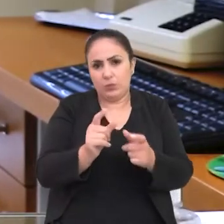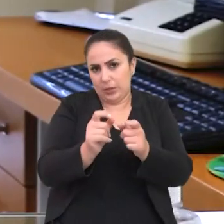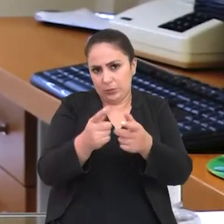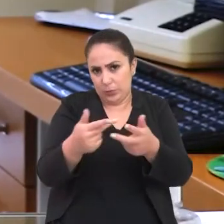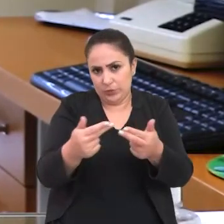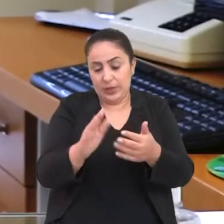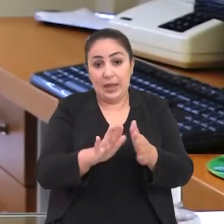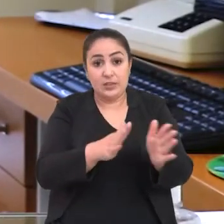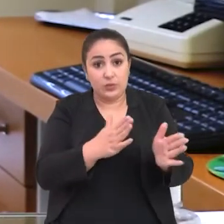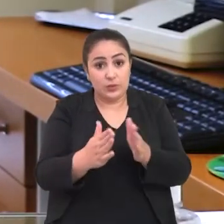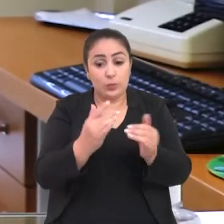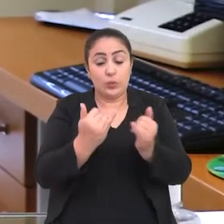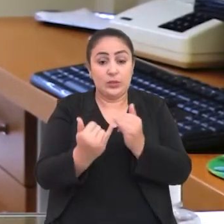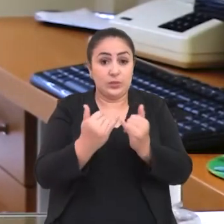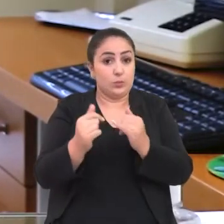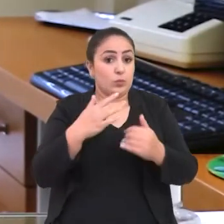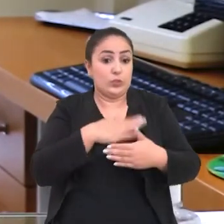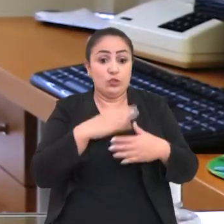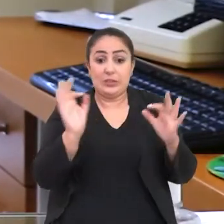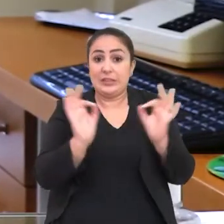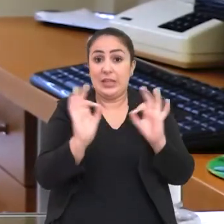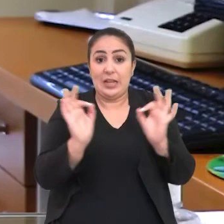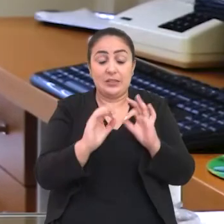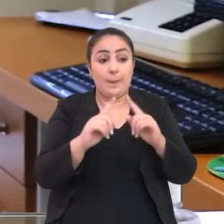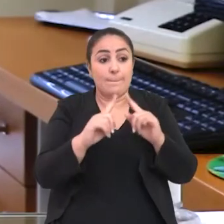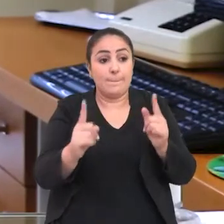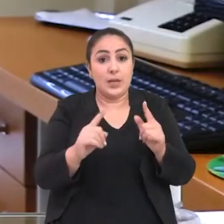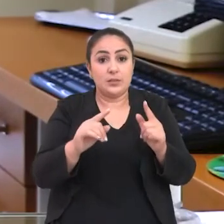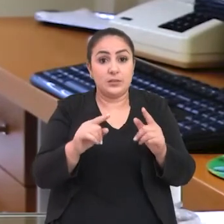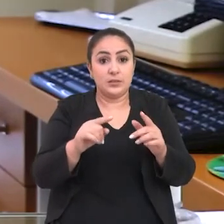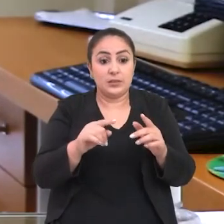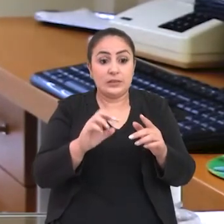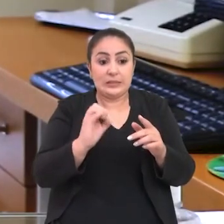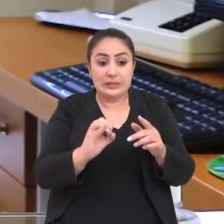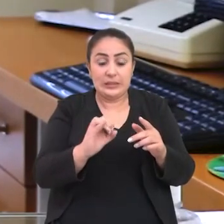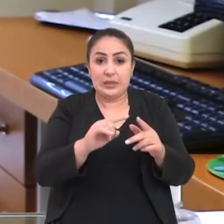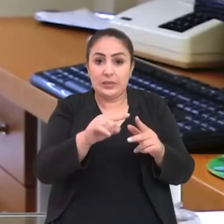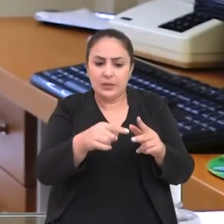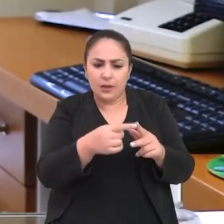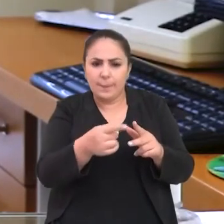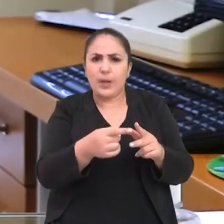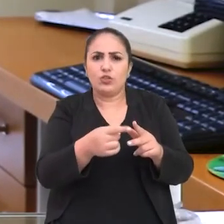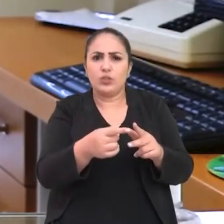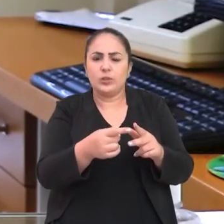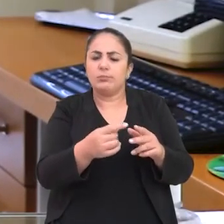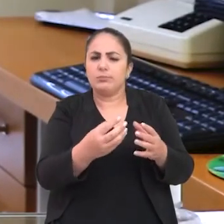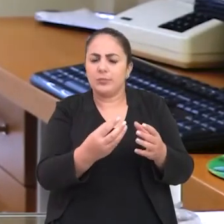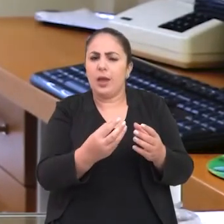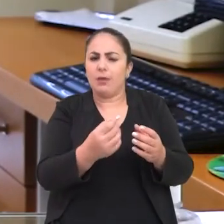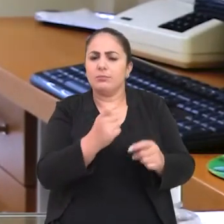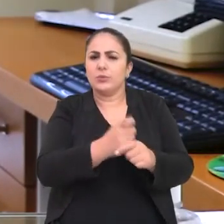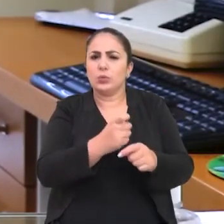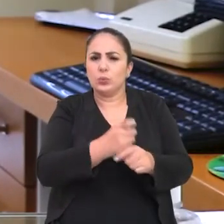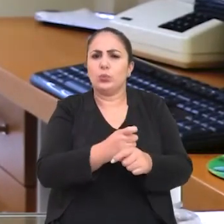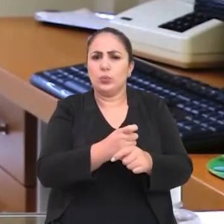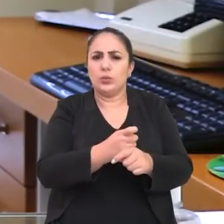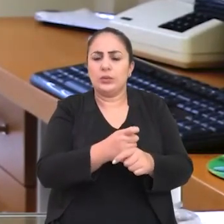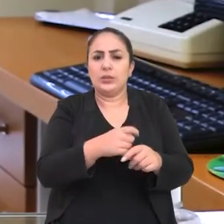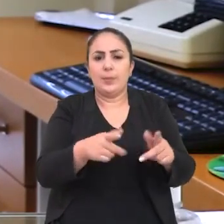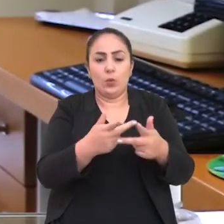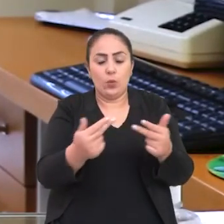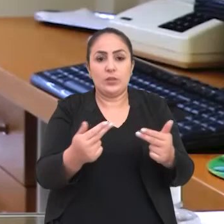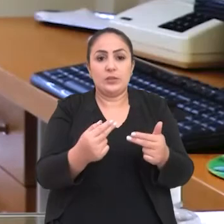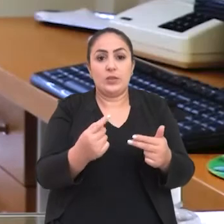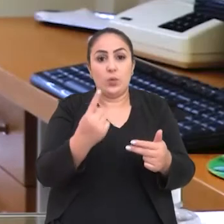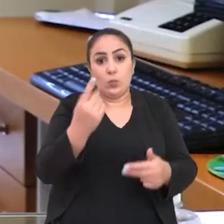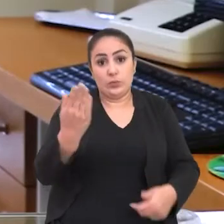nódulo. Já que muitas vezes o paciente pode não ter nenhum sintomas, mas no toque retal pode ter um nódulo endurecido na próstata,